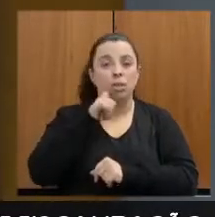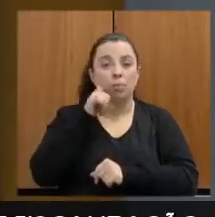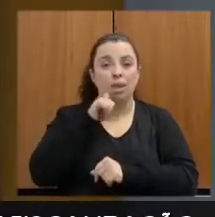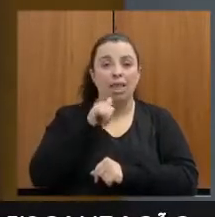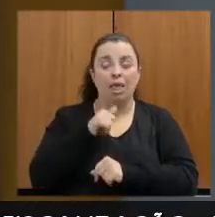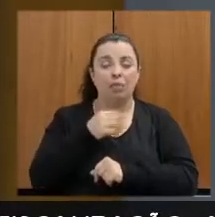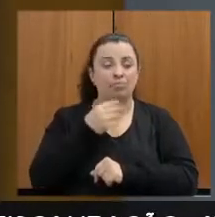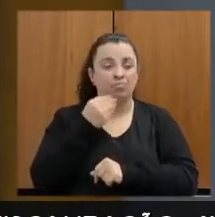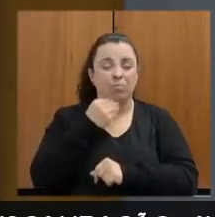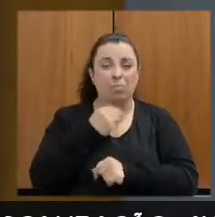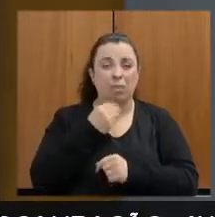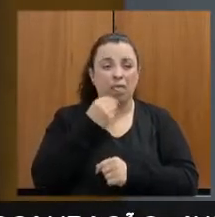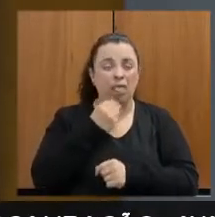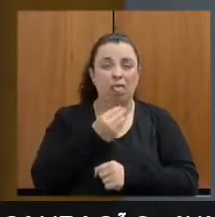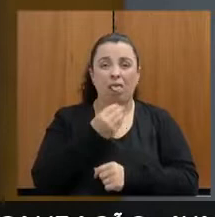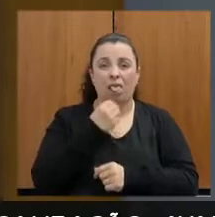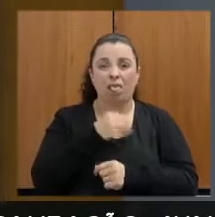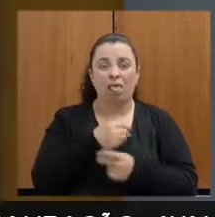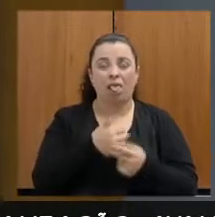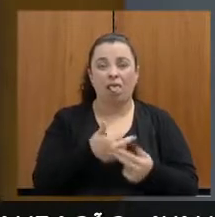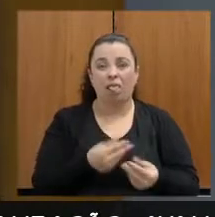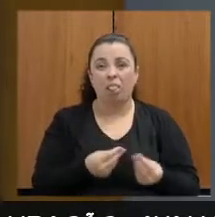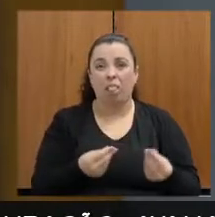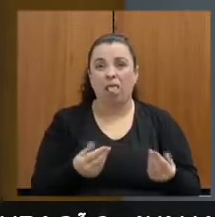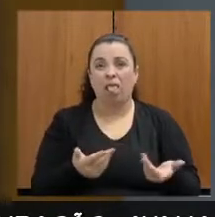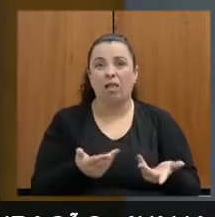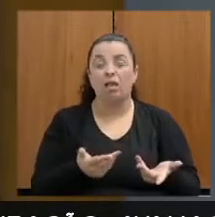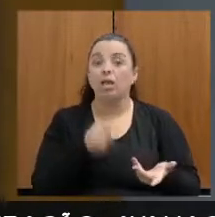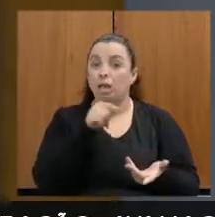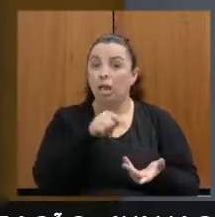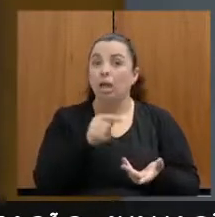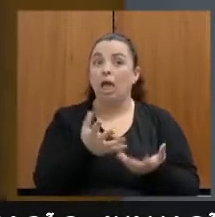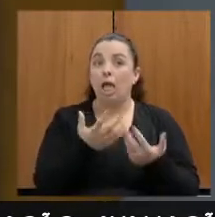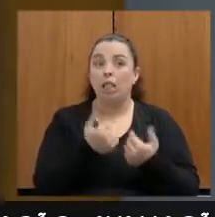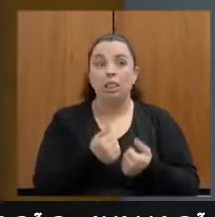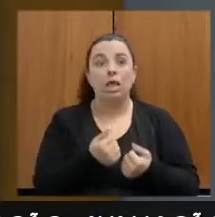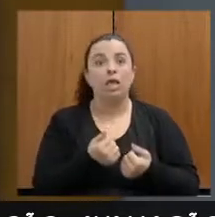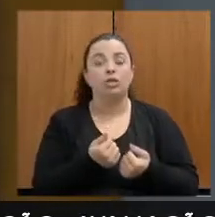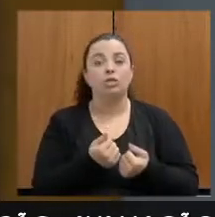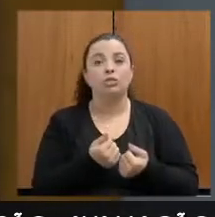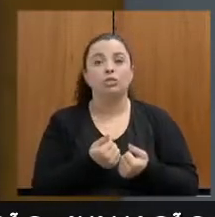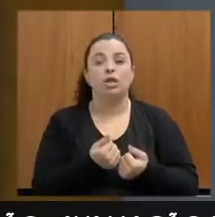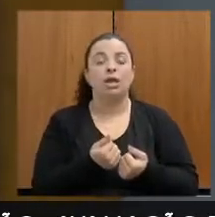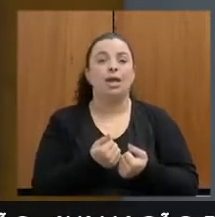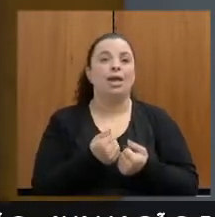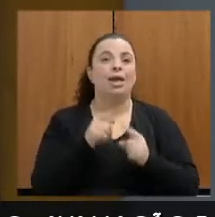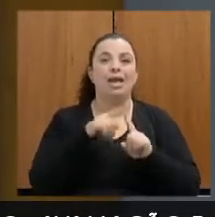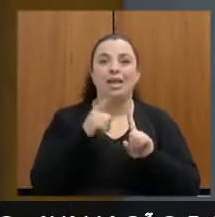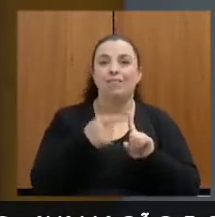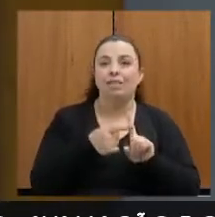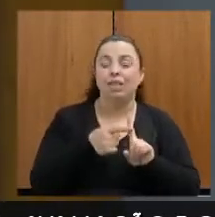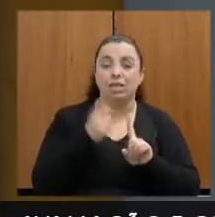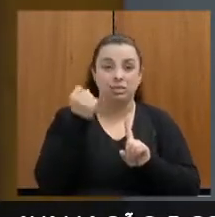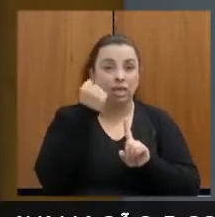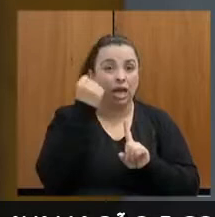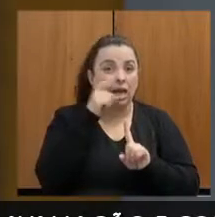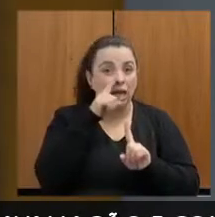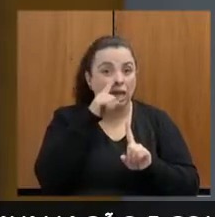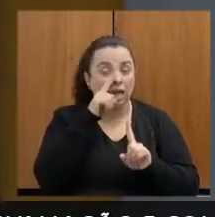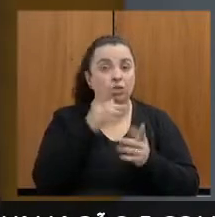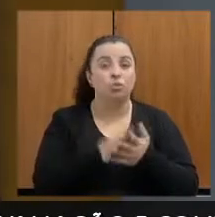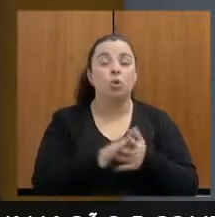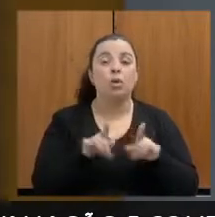a maternidade gravidez de alto risco e e também mulheres e meninas vítimas de violência